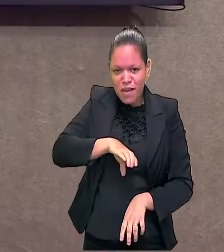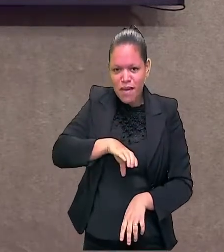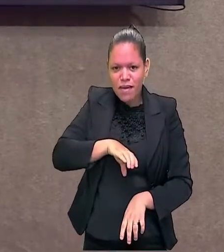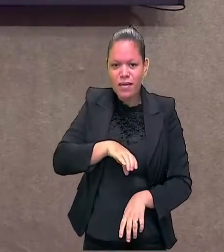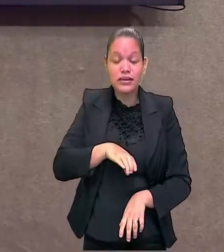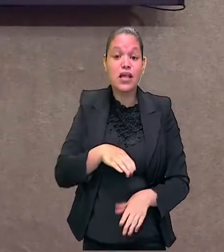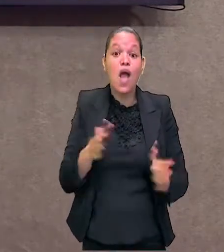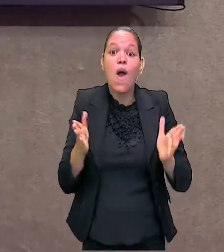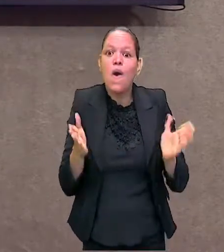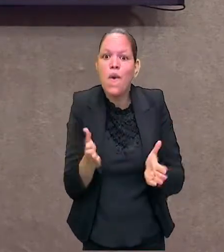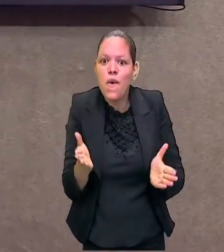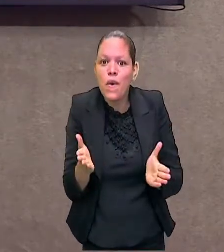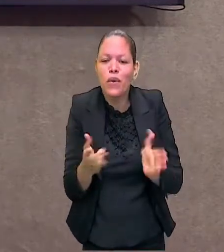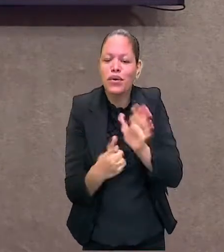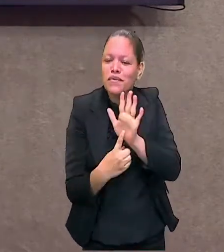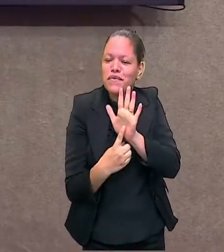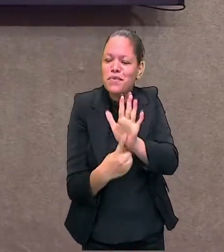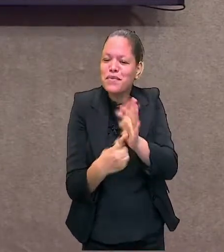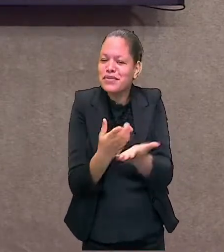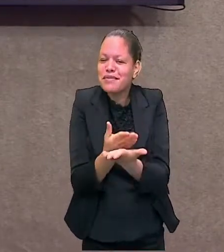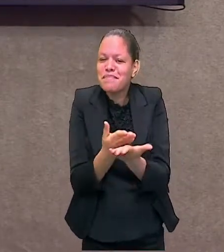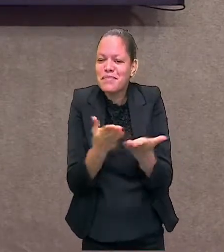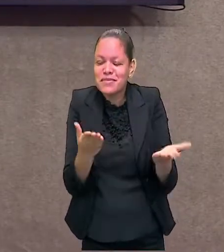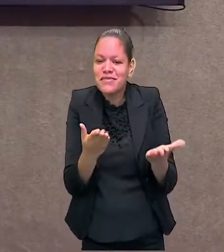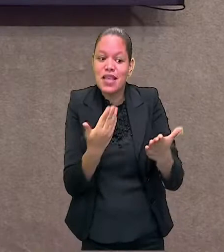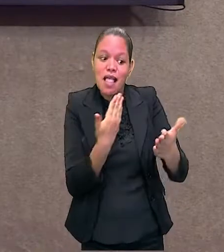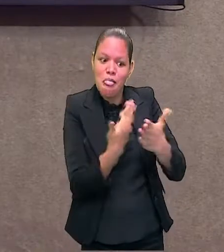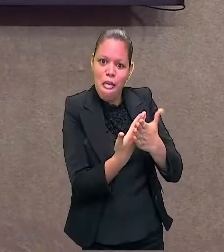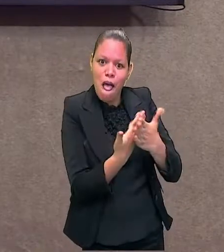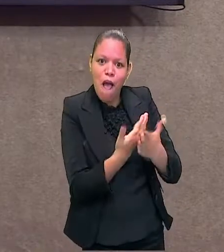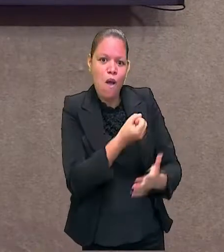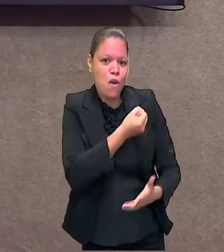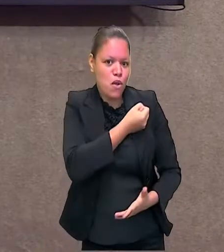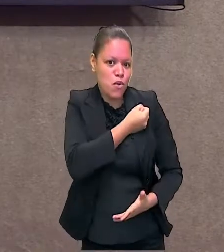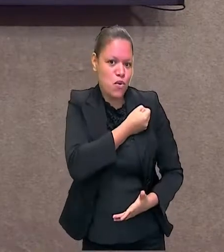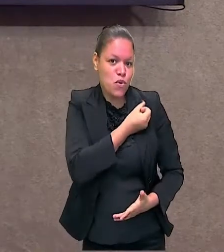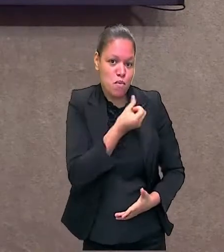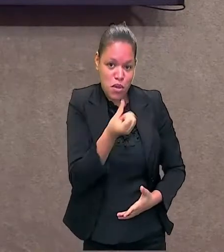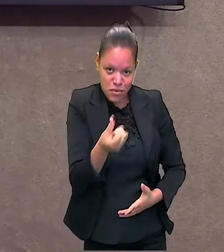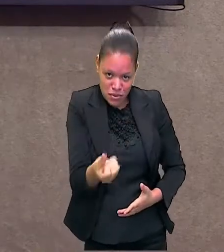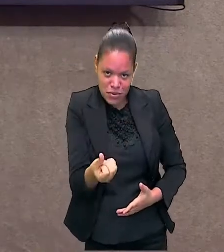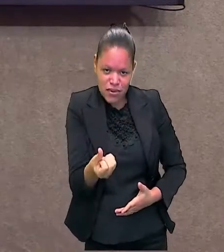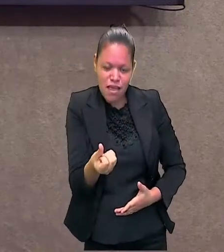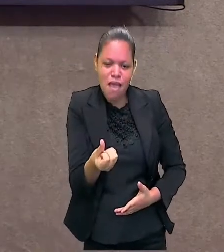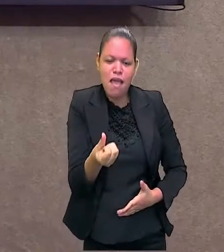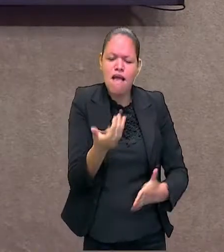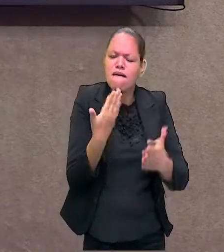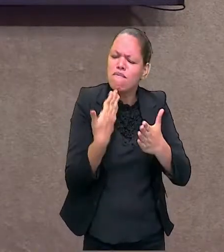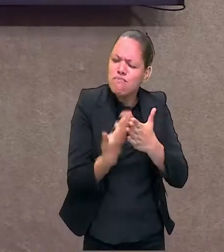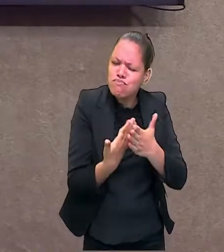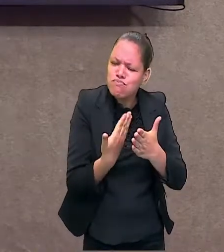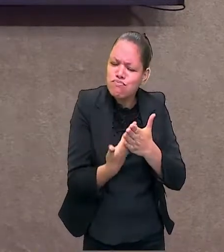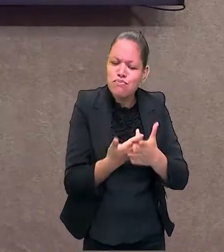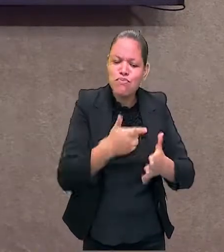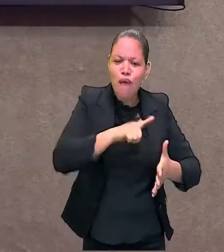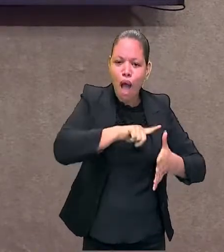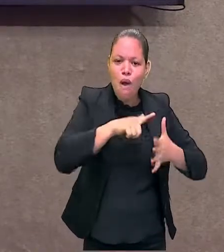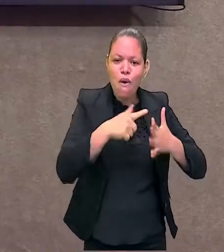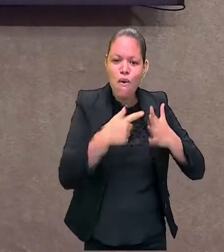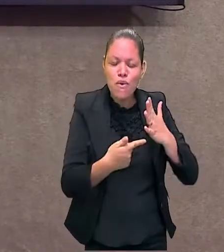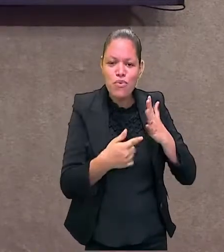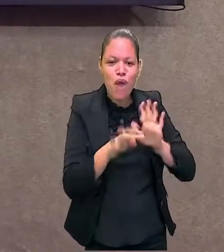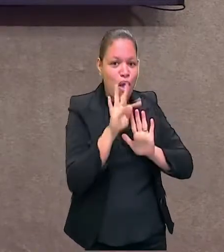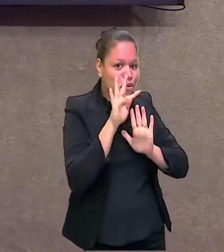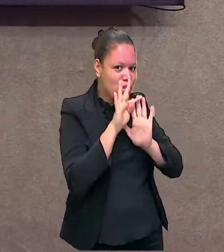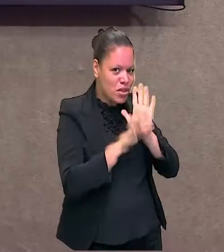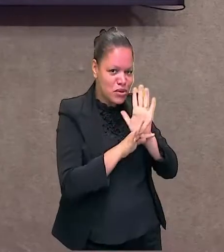portuguesa. Hoje, na aula de número 6, nós vamos estudar o gênero textual mito. Quer